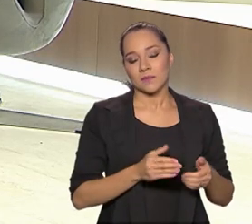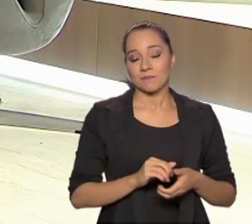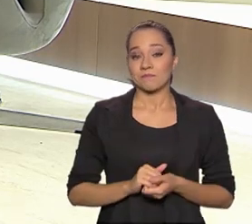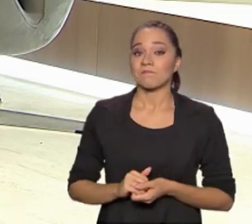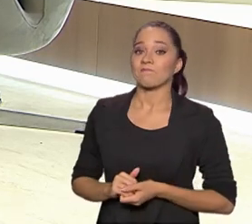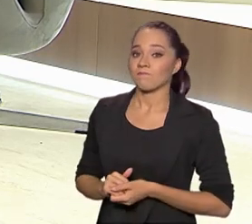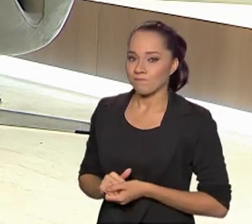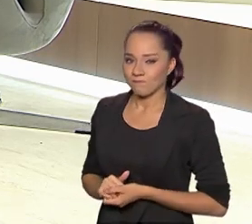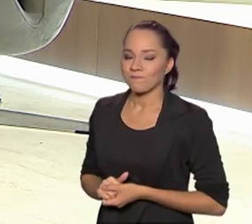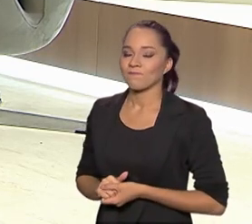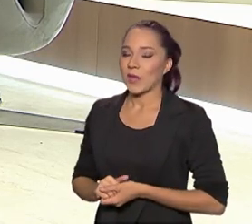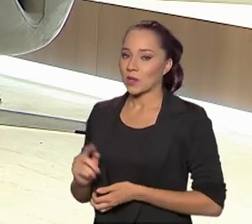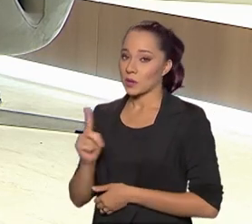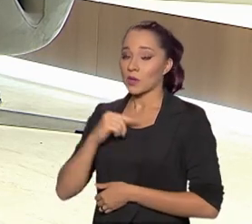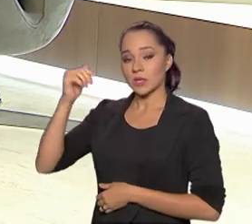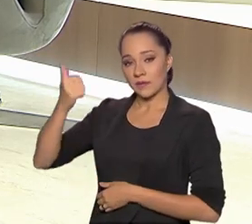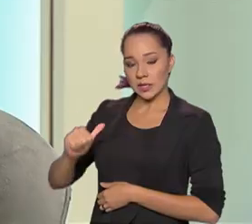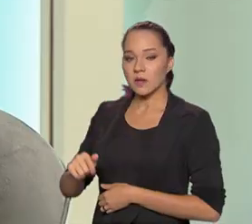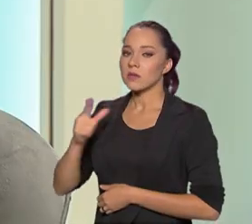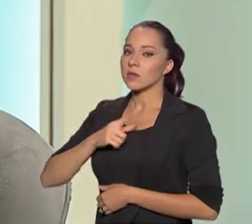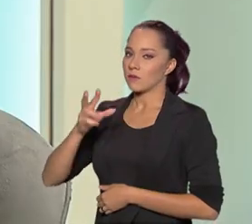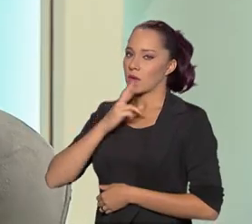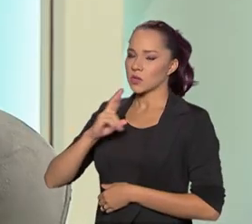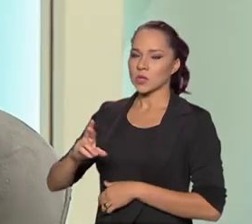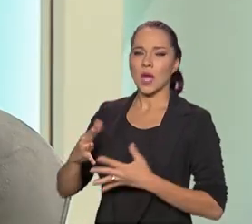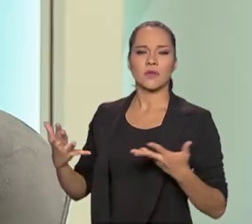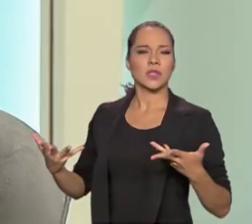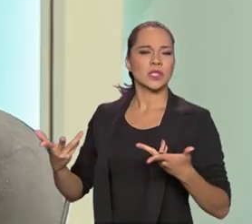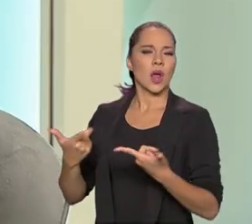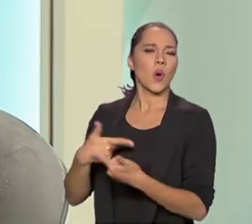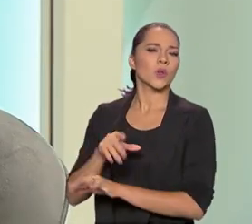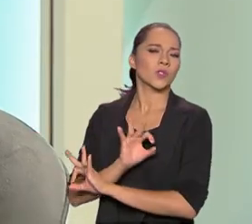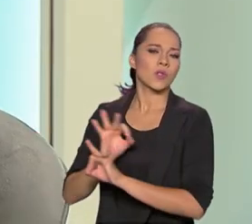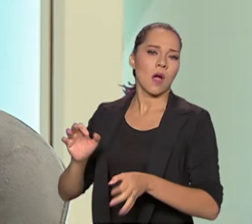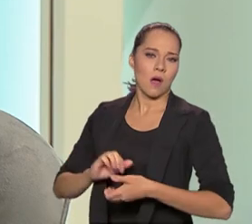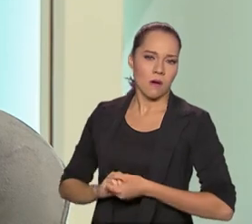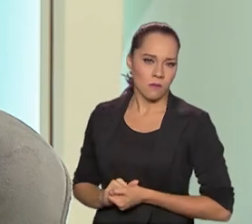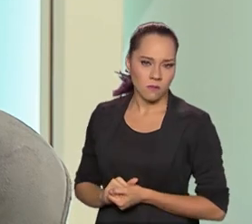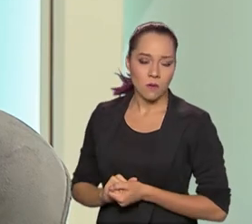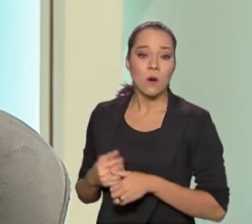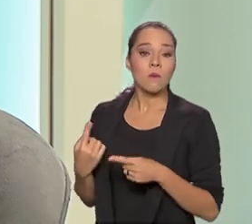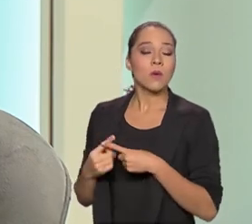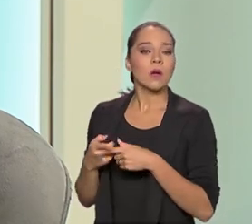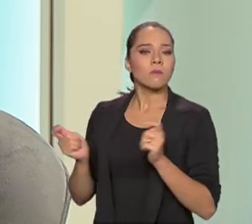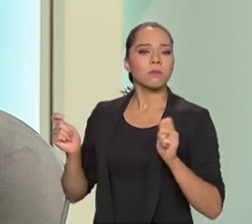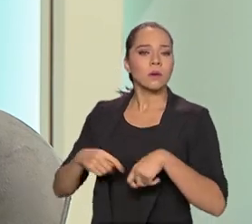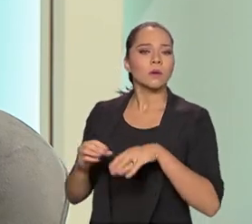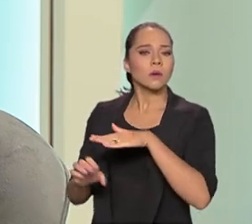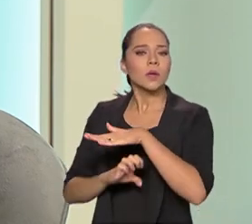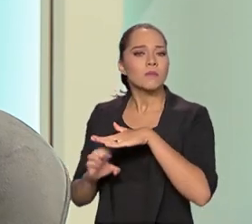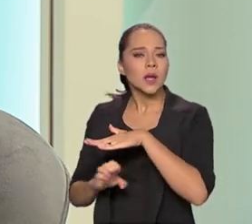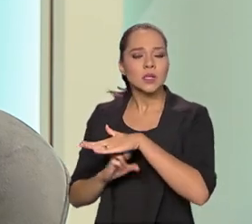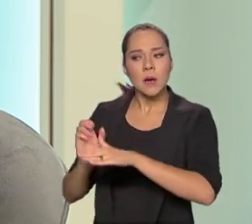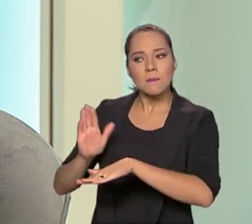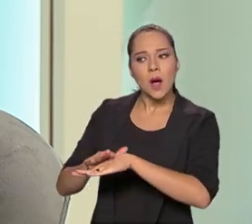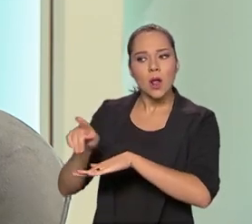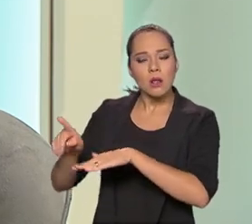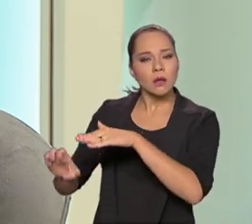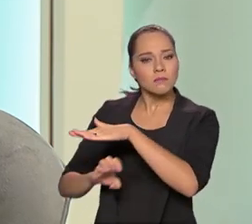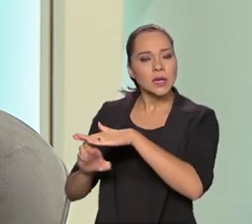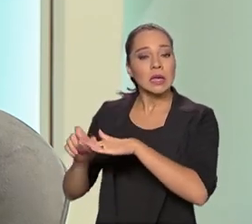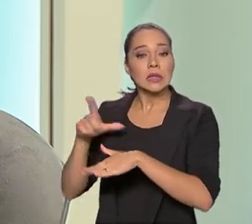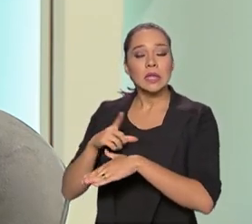Isso, na nossa avaliação, teve um resultado extraordinário, porque possibilitou às empresas